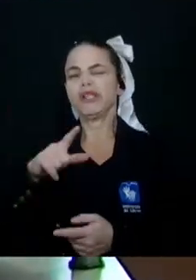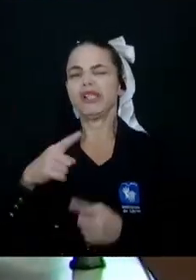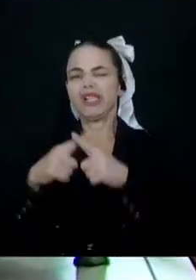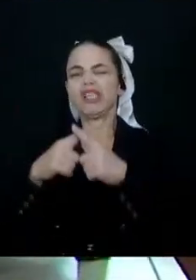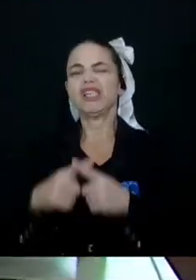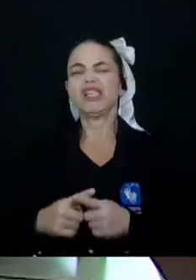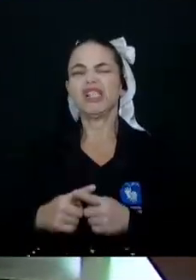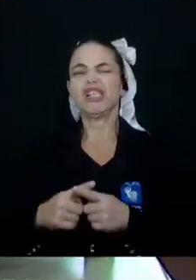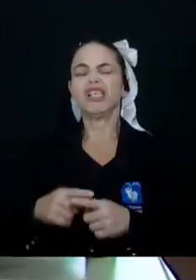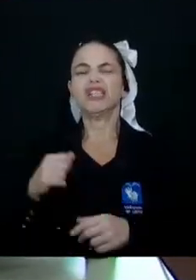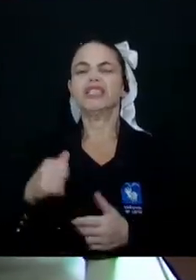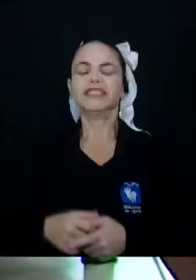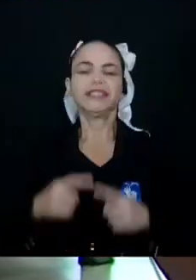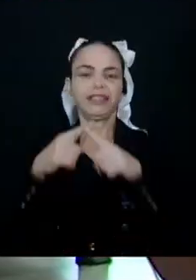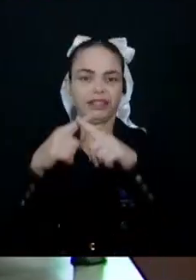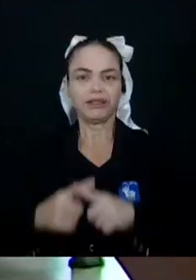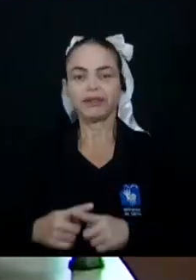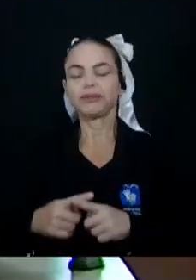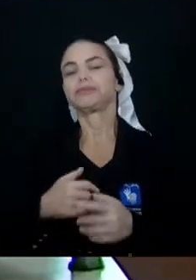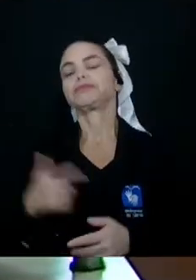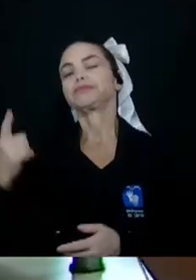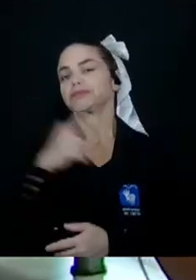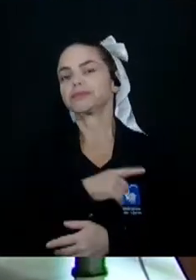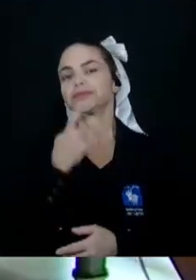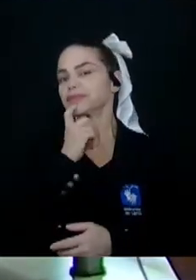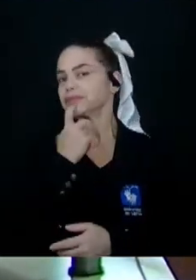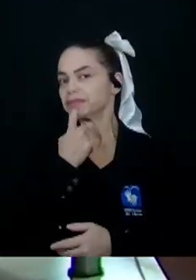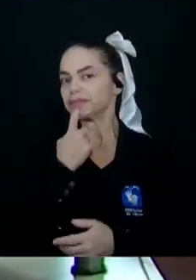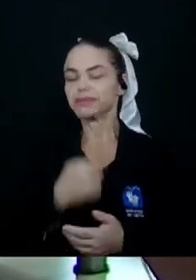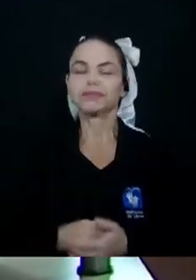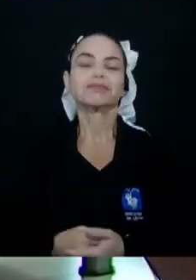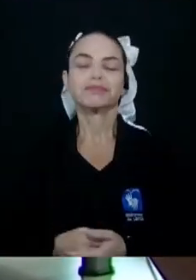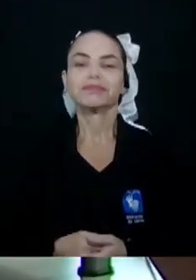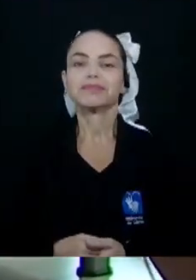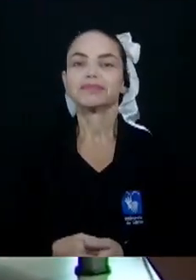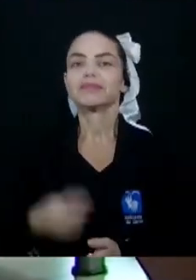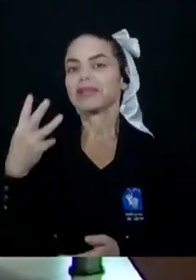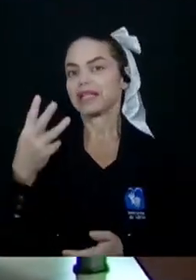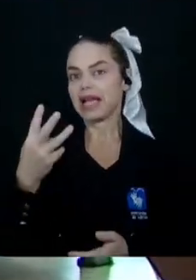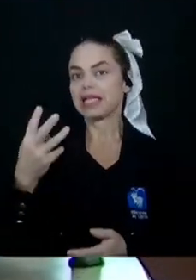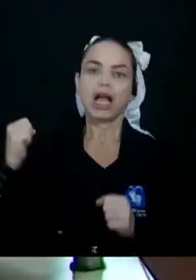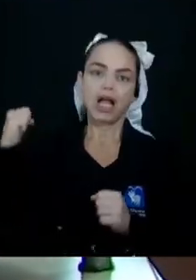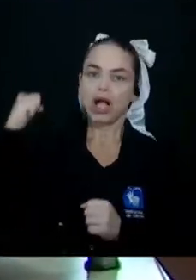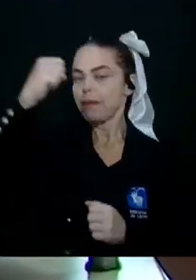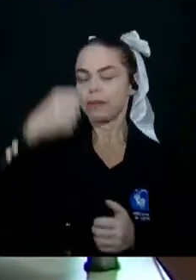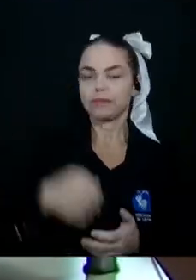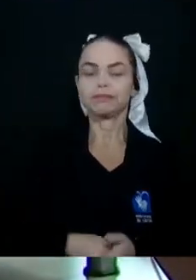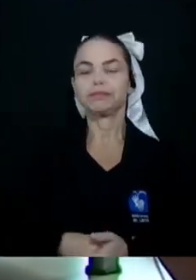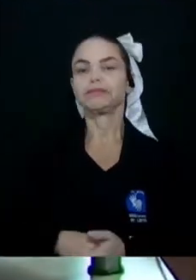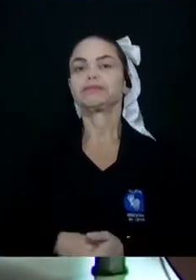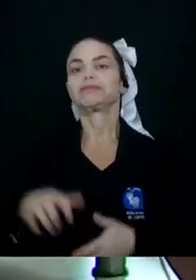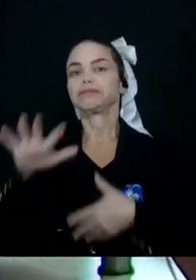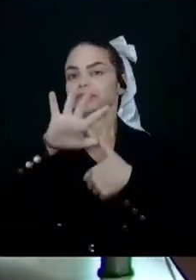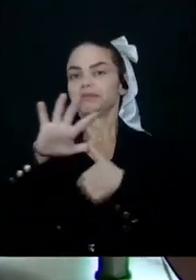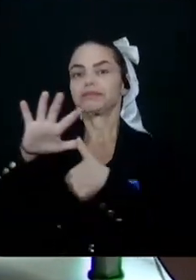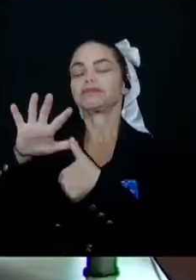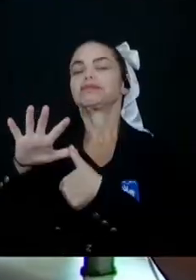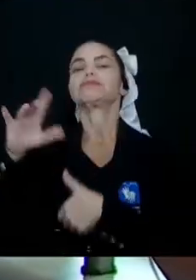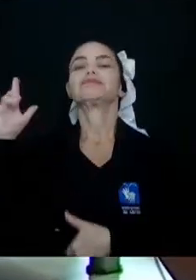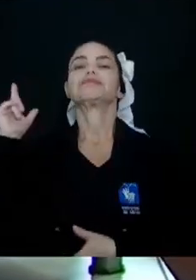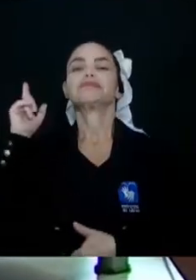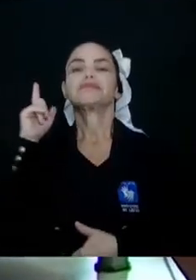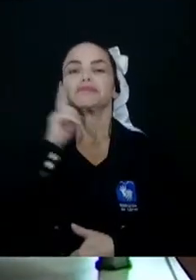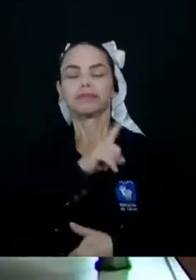torneio do clube de Campinas. Sou pentacampeão desse último evento que teve latino-americano, Arm Wrestling Super Show. Sou